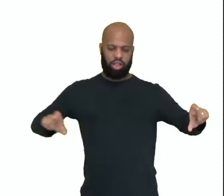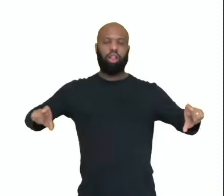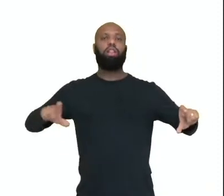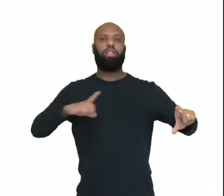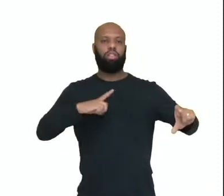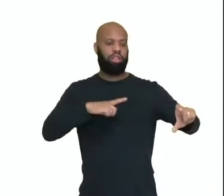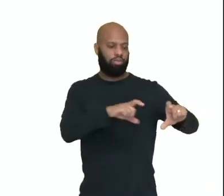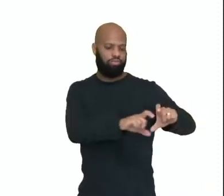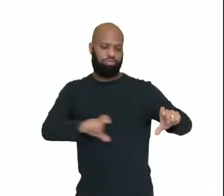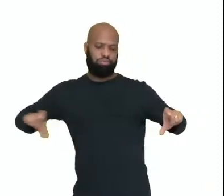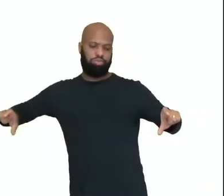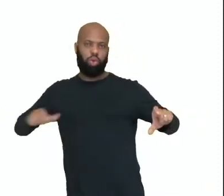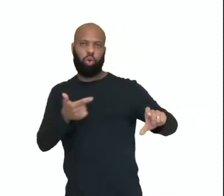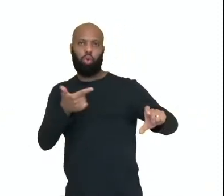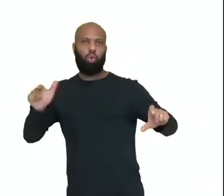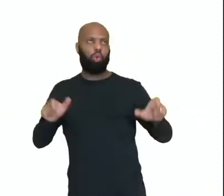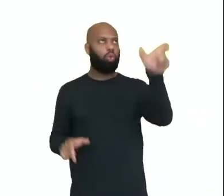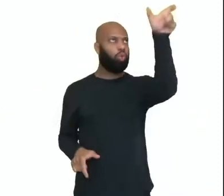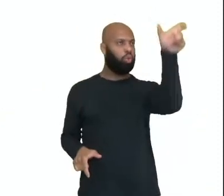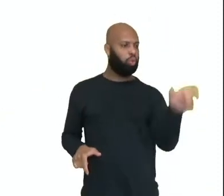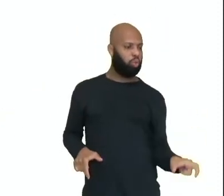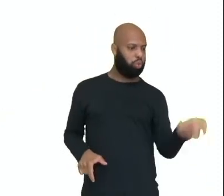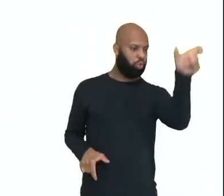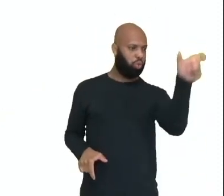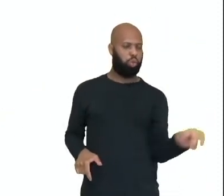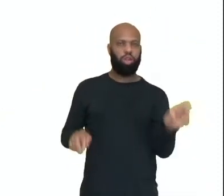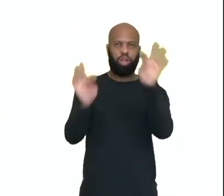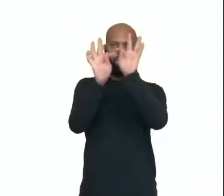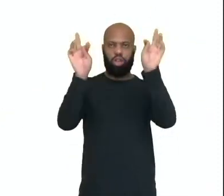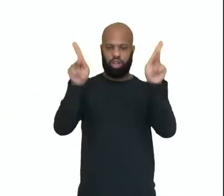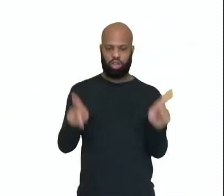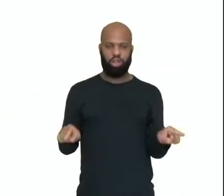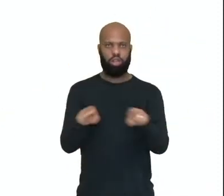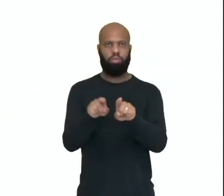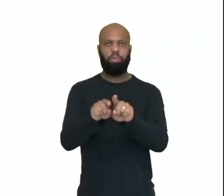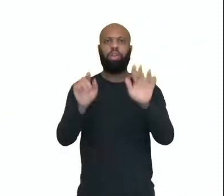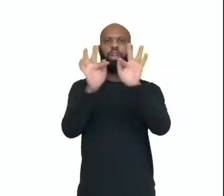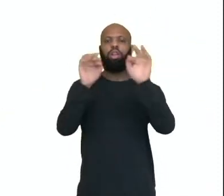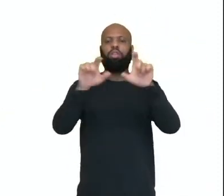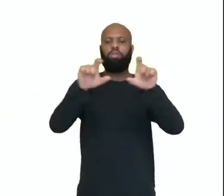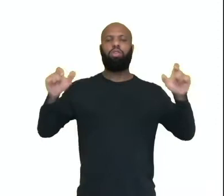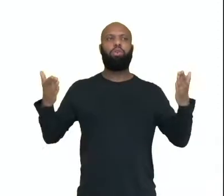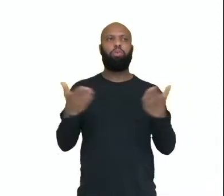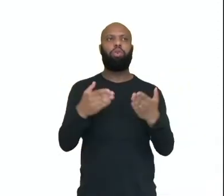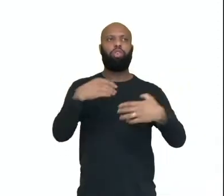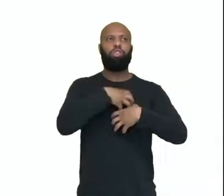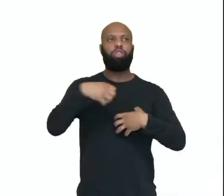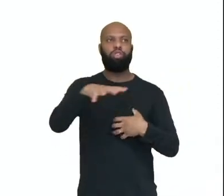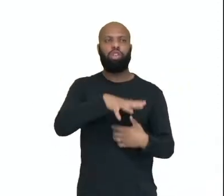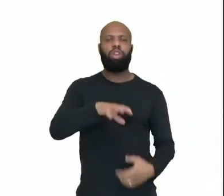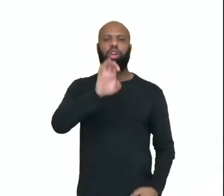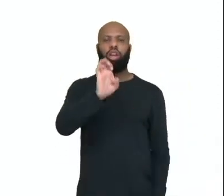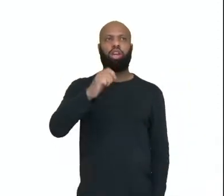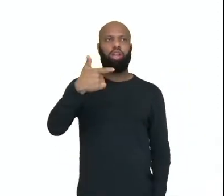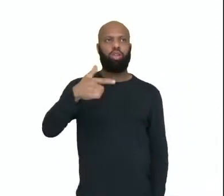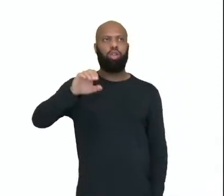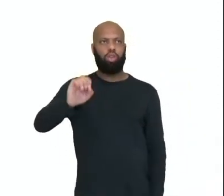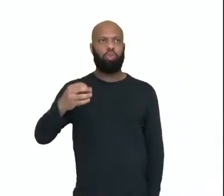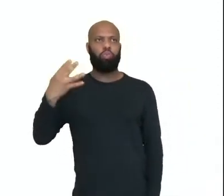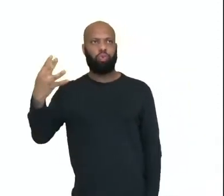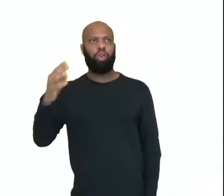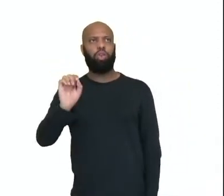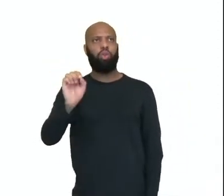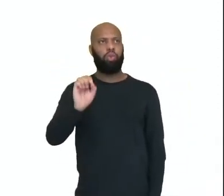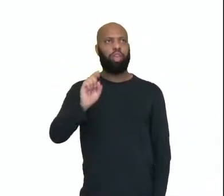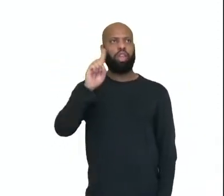metais alcalinos terrosos, que é a família 2A ou família 2. E aí a fórmula geral para ficar E2O4